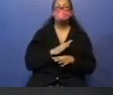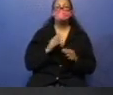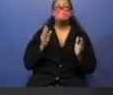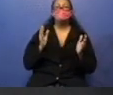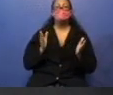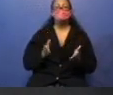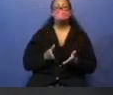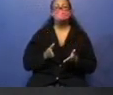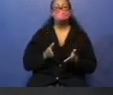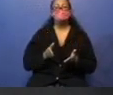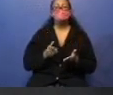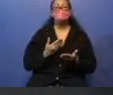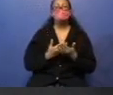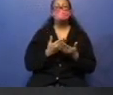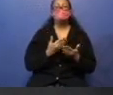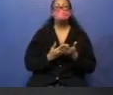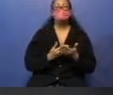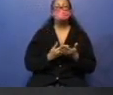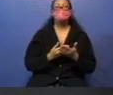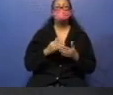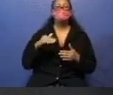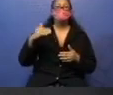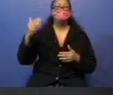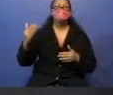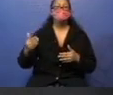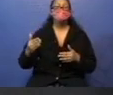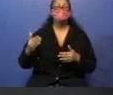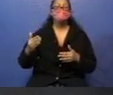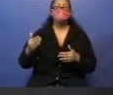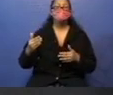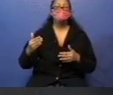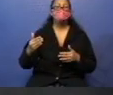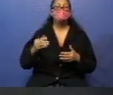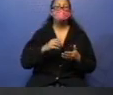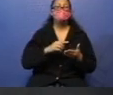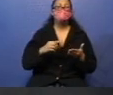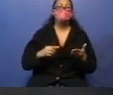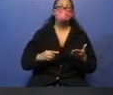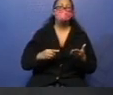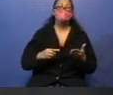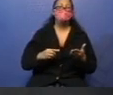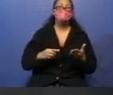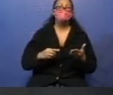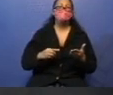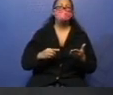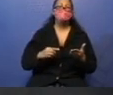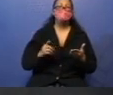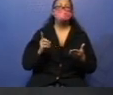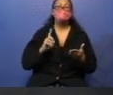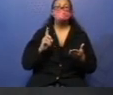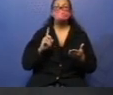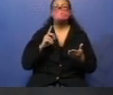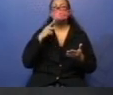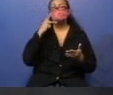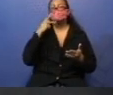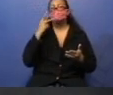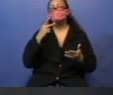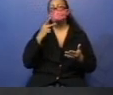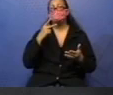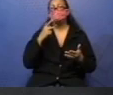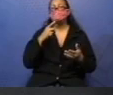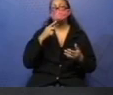nossa aula e a próxima unidade nós não vamos comentar, porque a gente não pode sair. Será